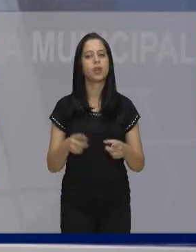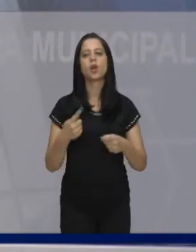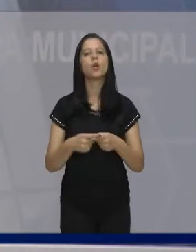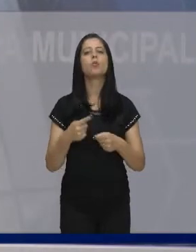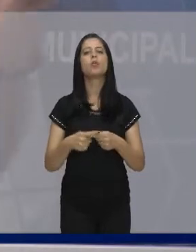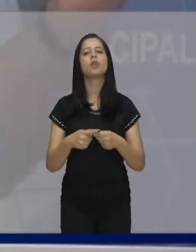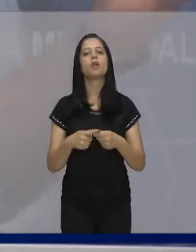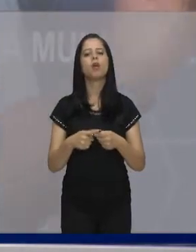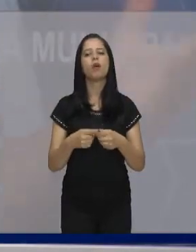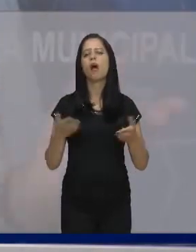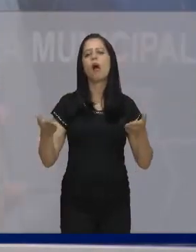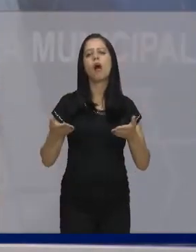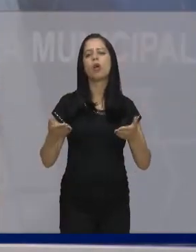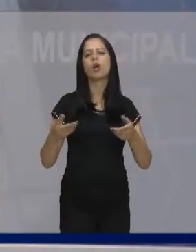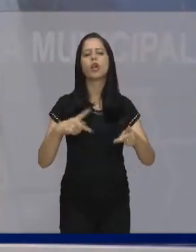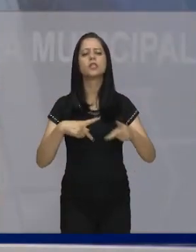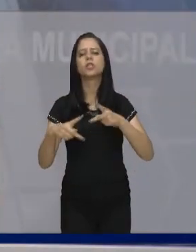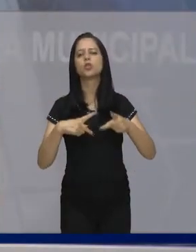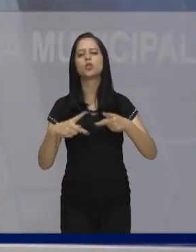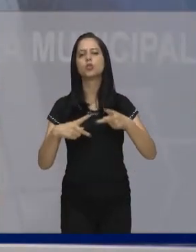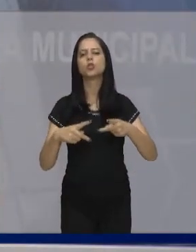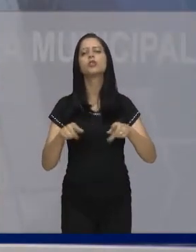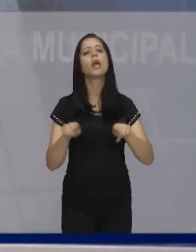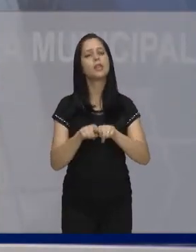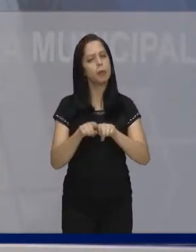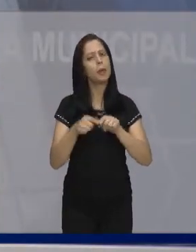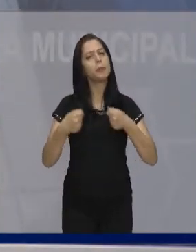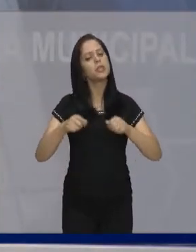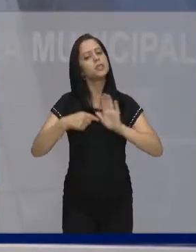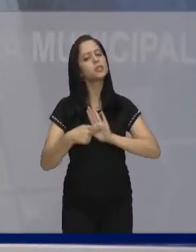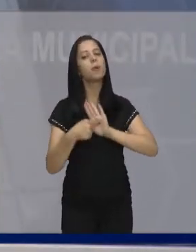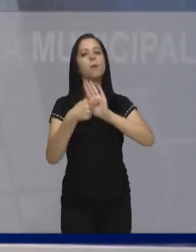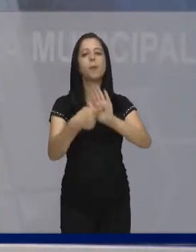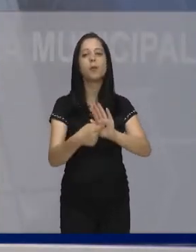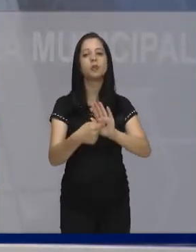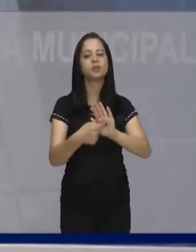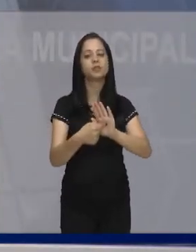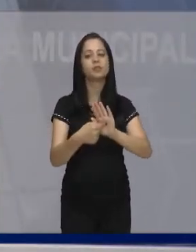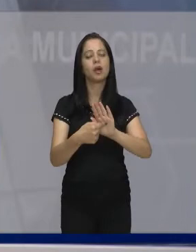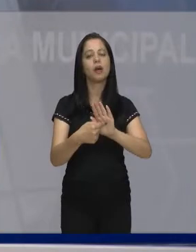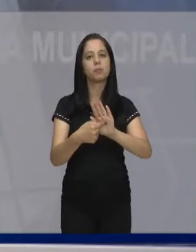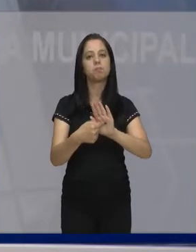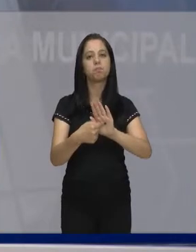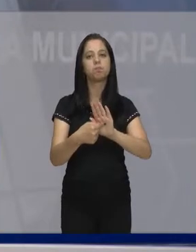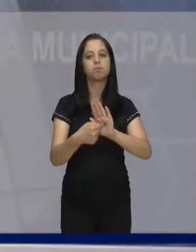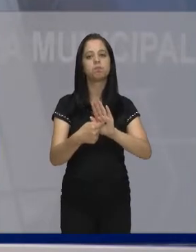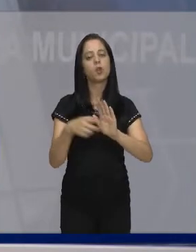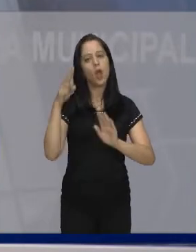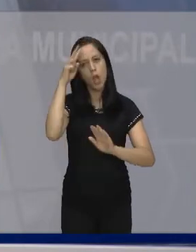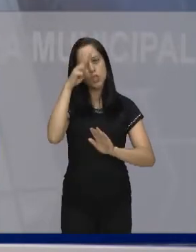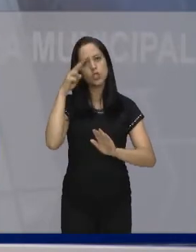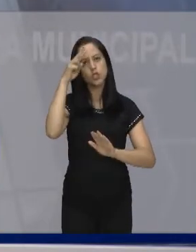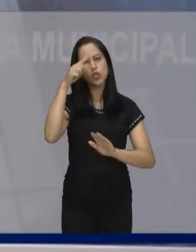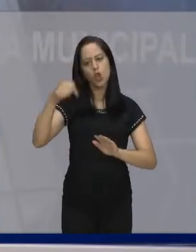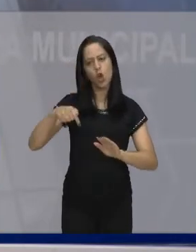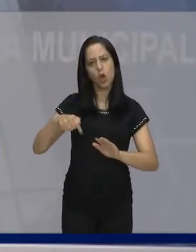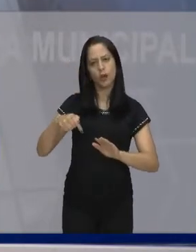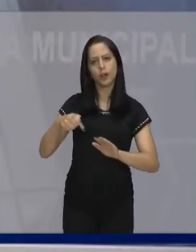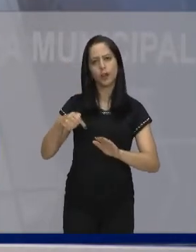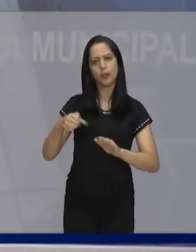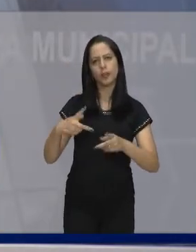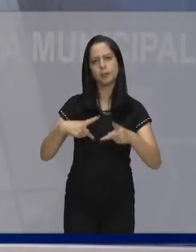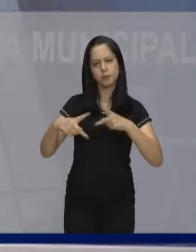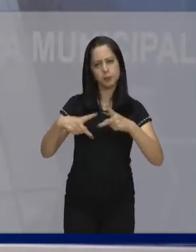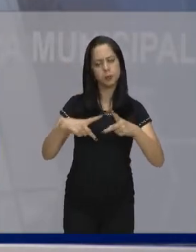também não apresentar todos os trabalhos históricos que tem aqui, o acervo todo da